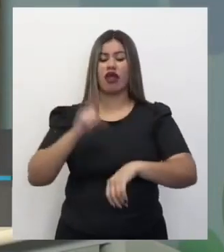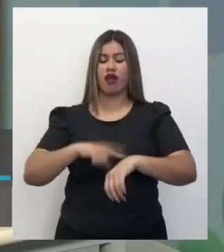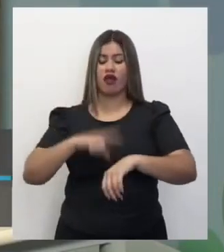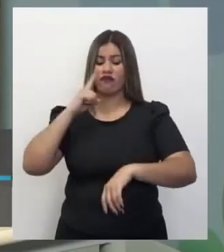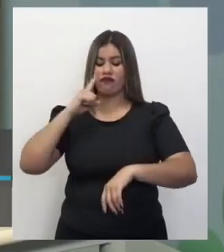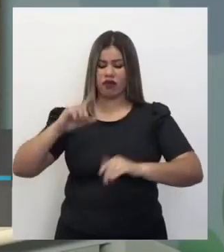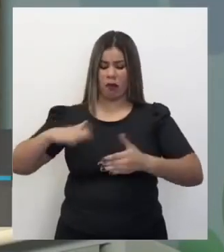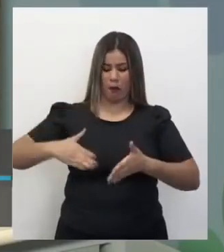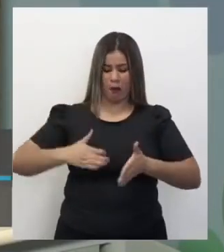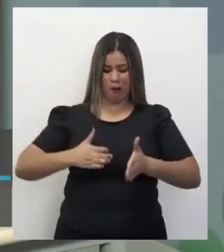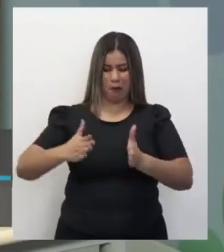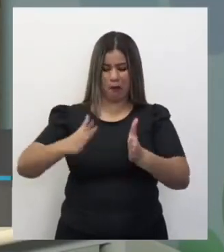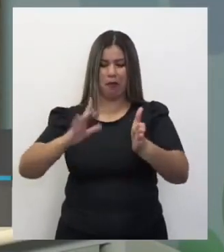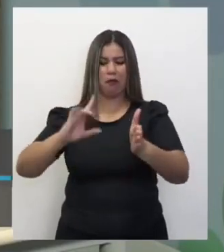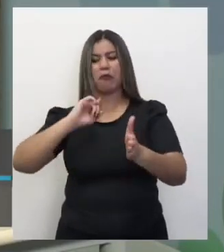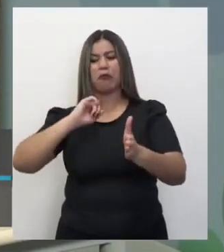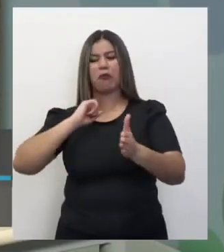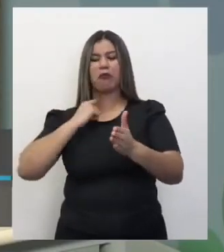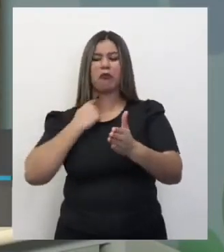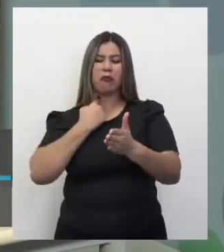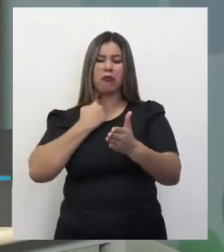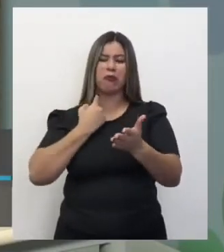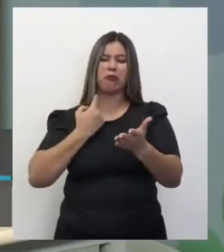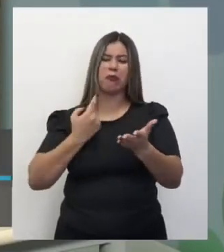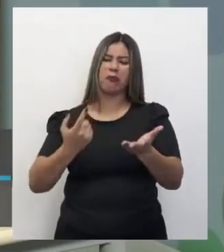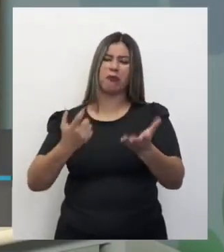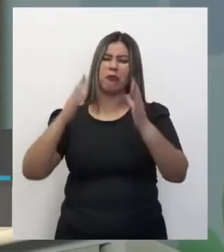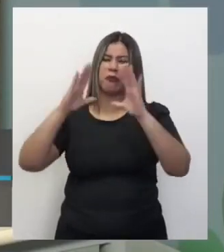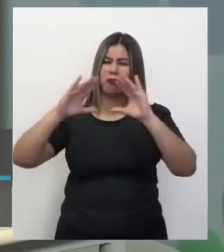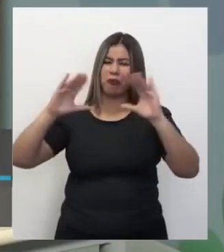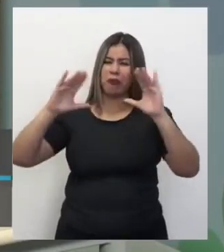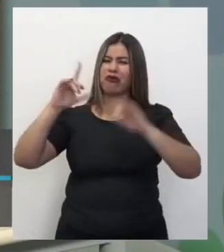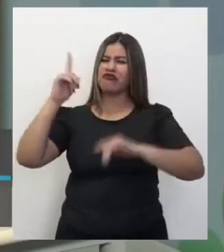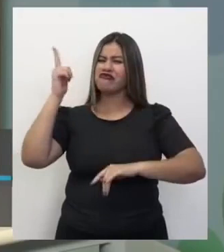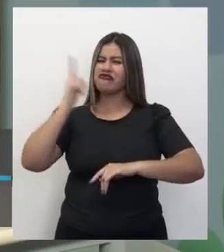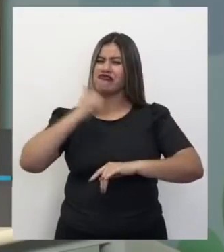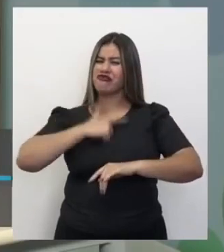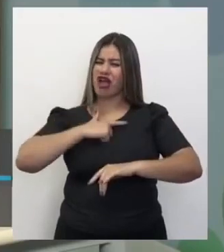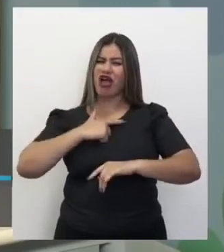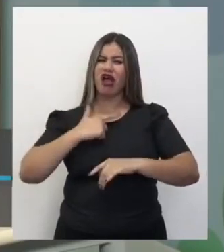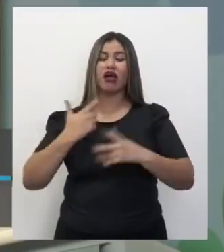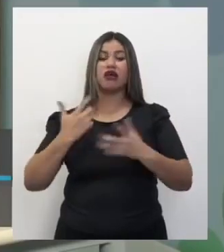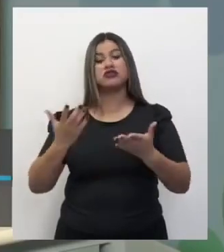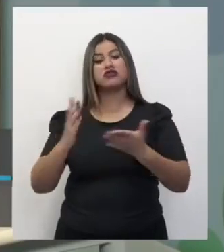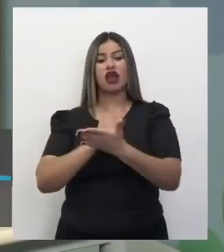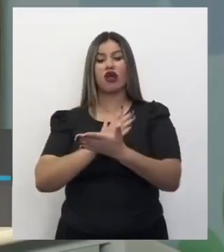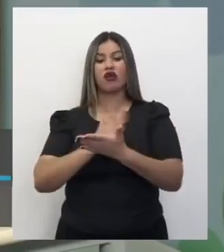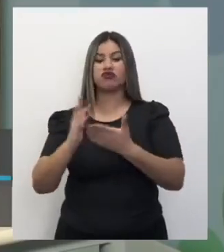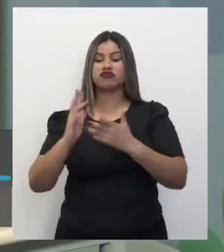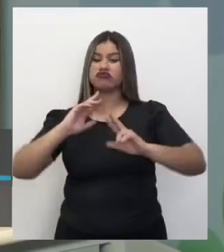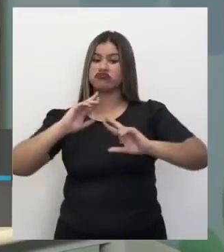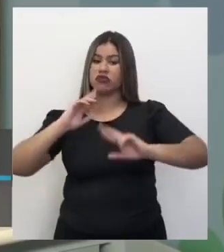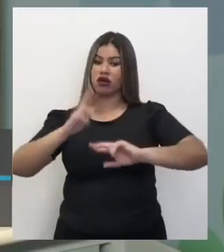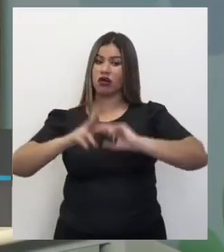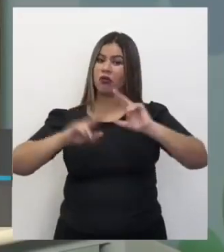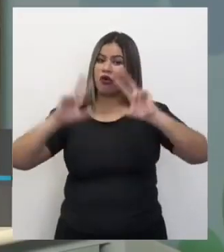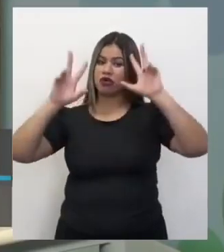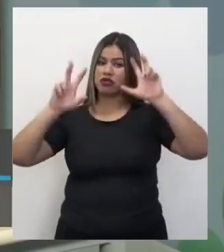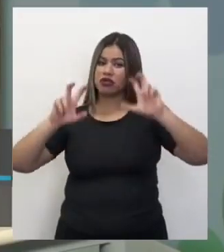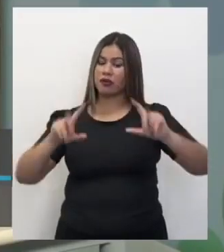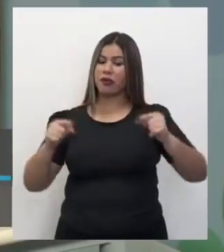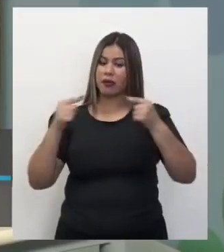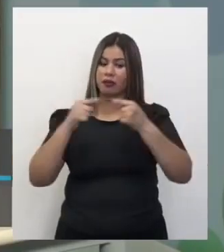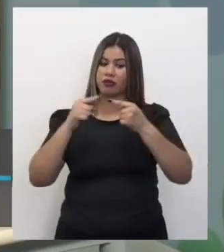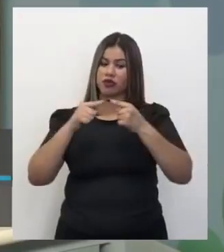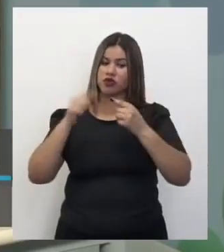tipo, a poluição é absurda. E o pessoal colocou aqui meio que uma linha que